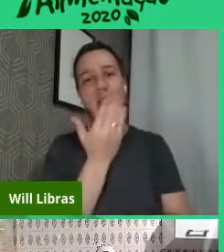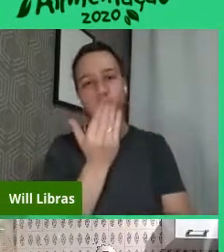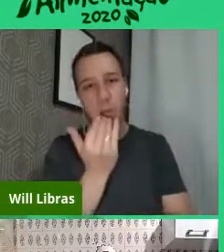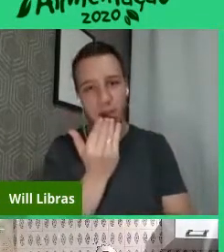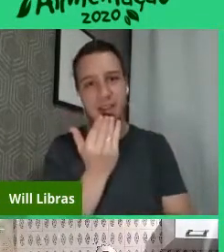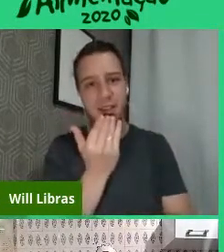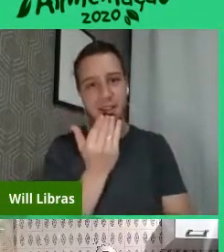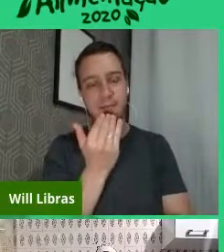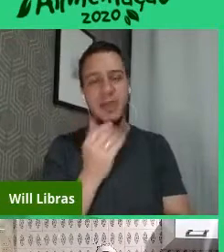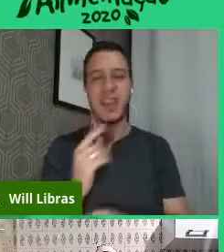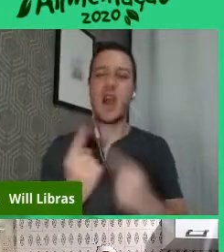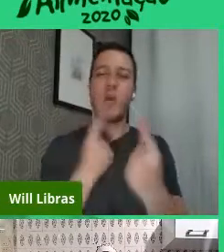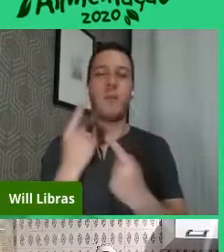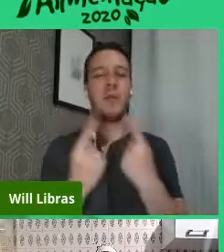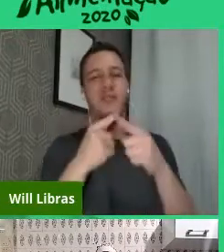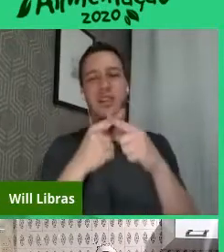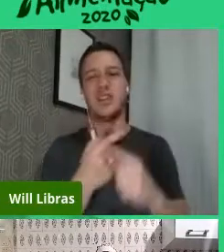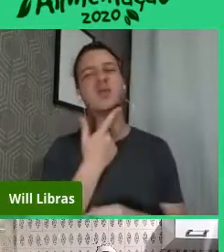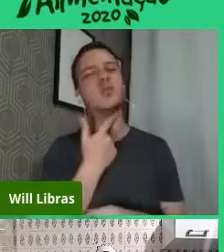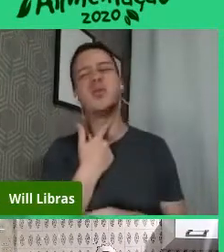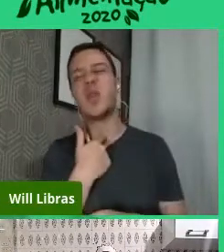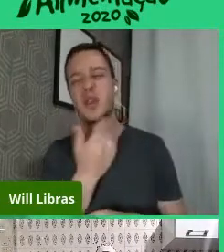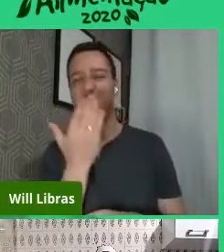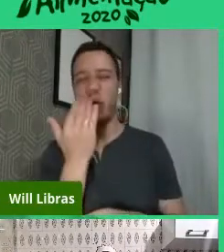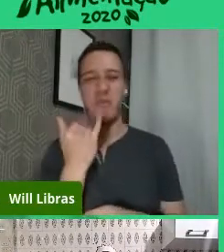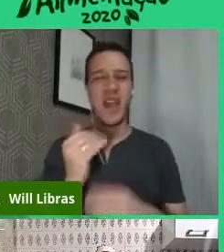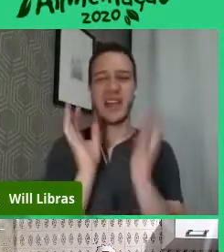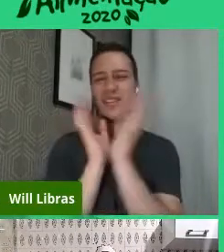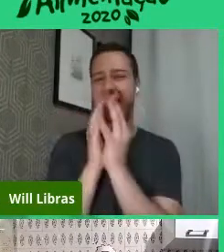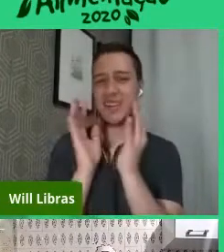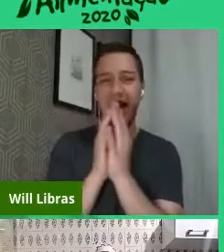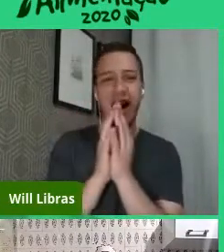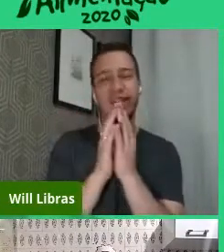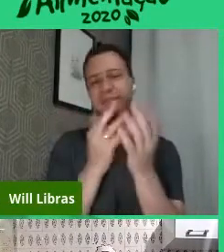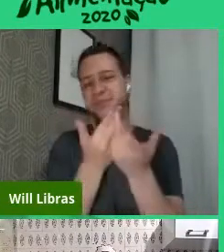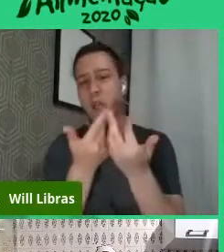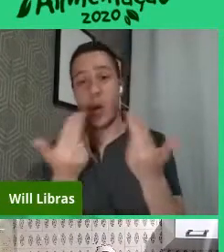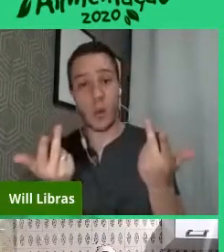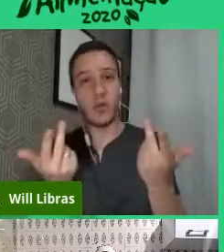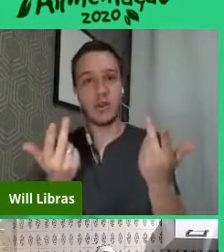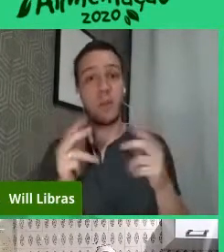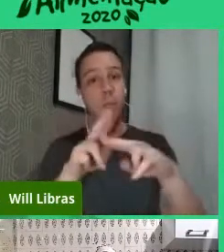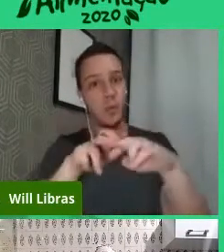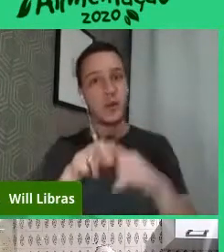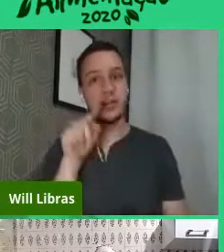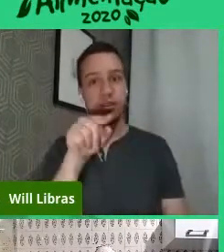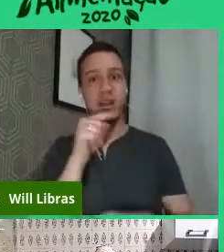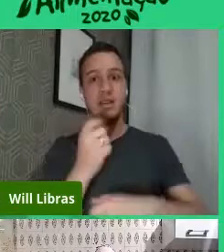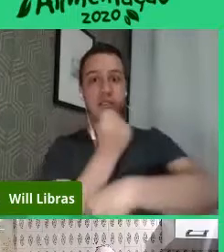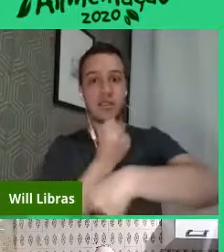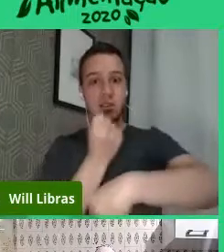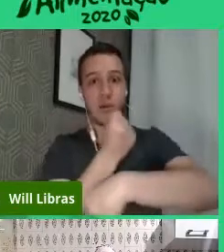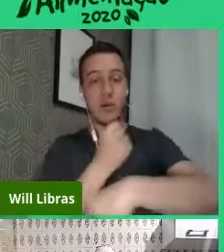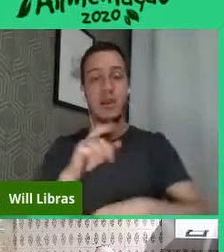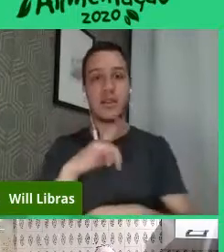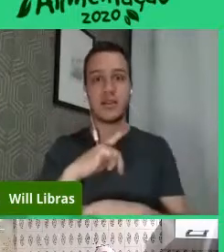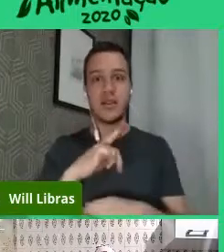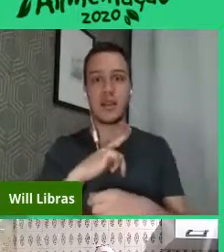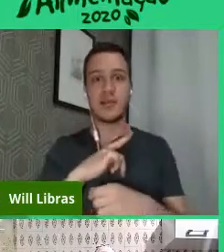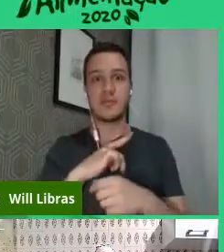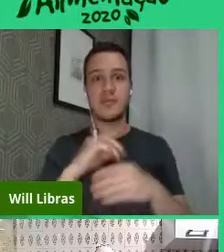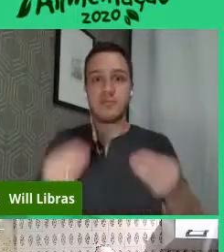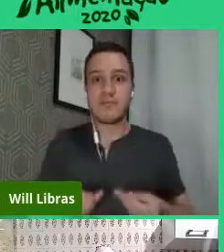de comer algum legume, algum vegetal. Então, essa receita a gente consegue dar um aporte maior para